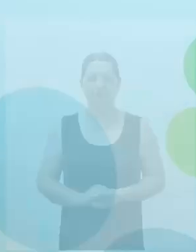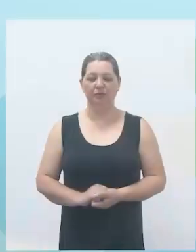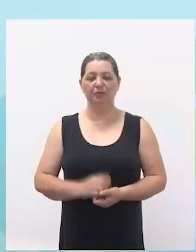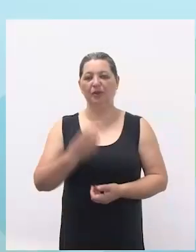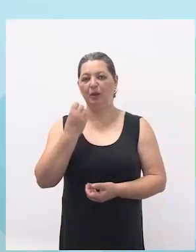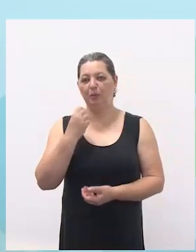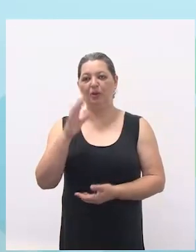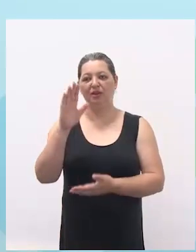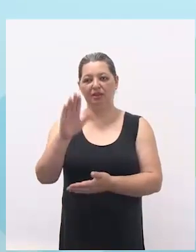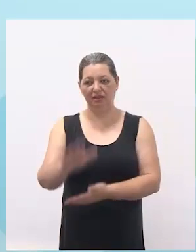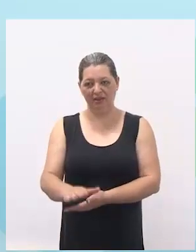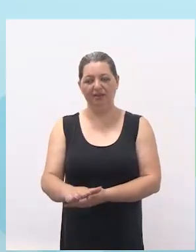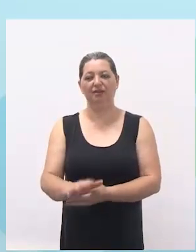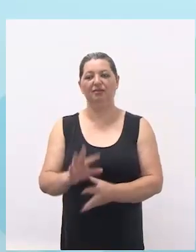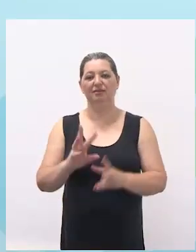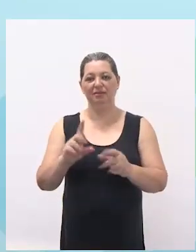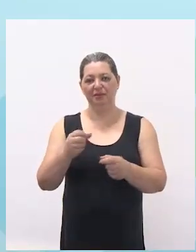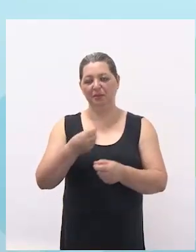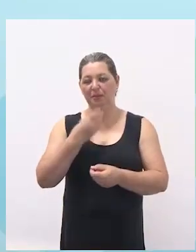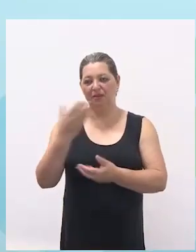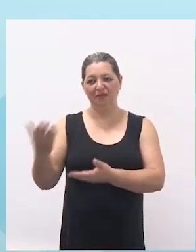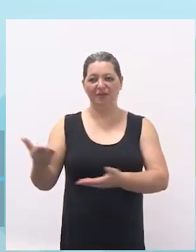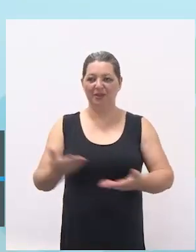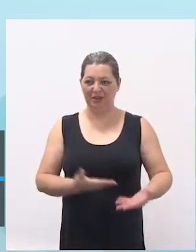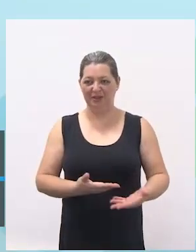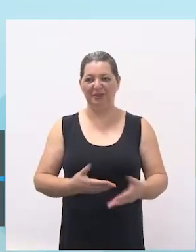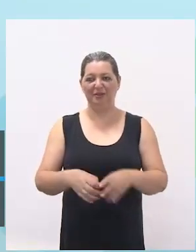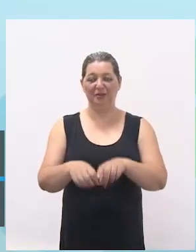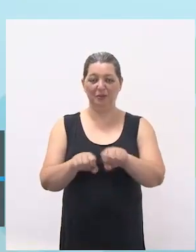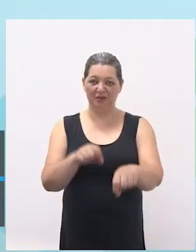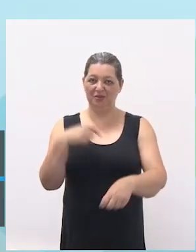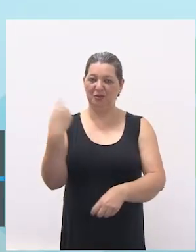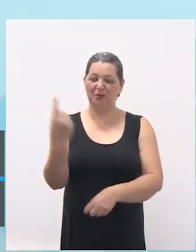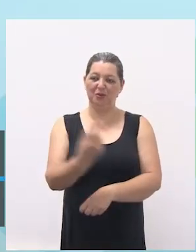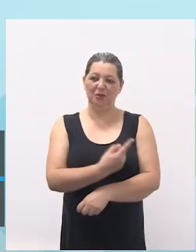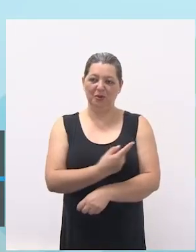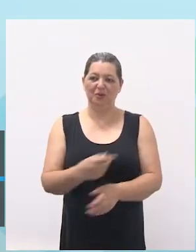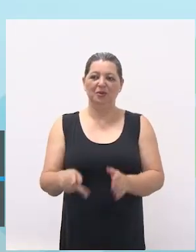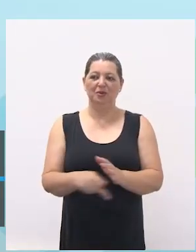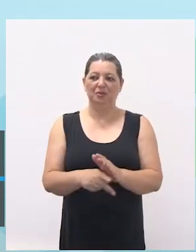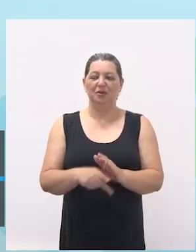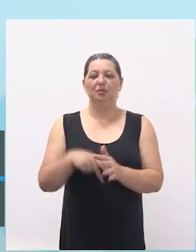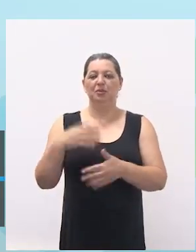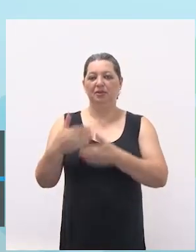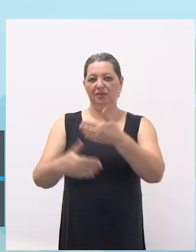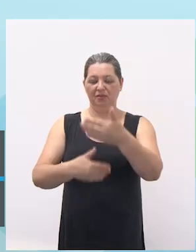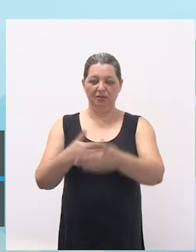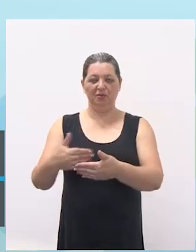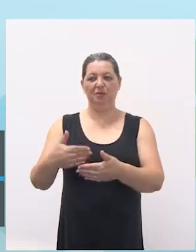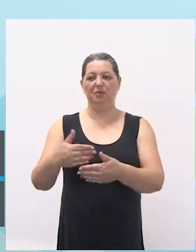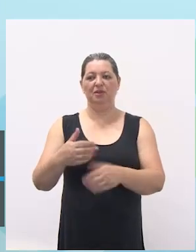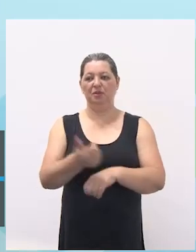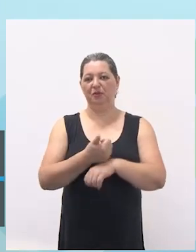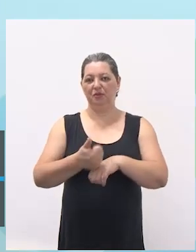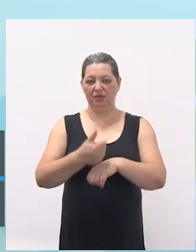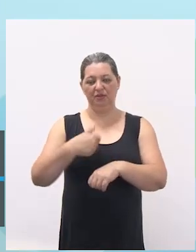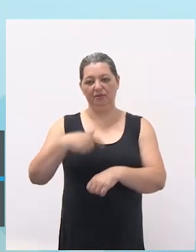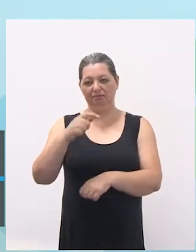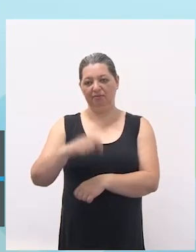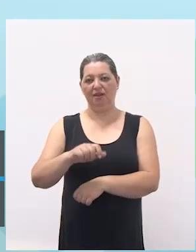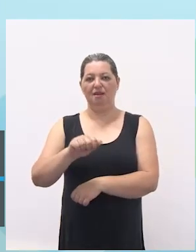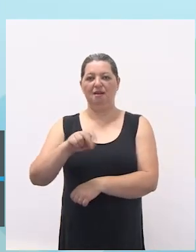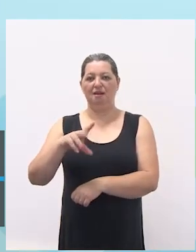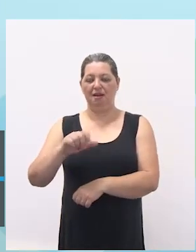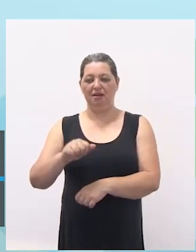Boa tarde, servidores. Sejam todos bem-vindos a mais uma formação nossa aqui no canal Desenvolvimento Profissional. Eu, Ana Paula, estarei aqui com